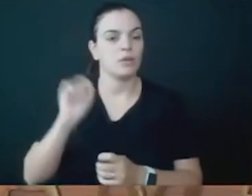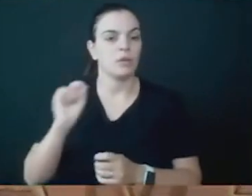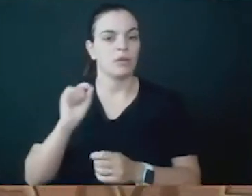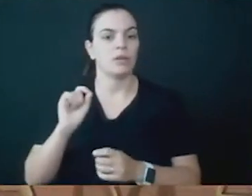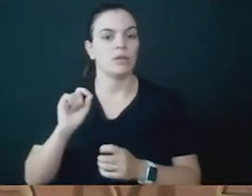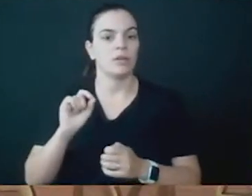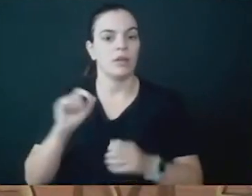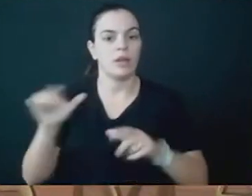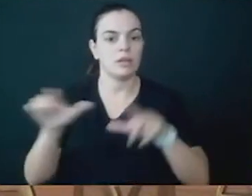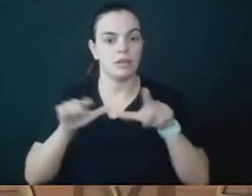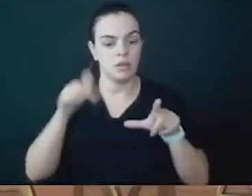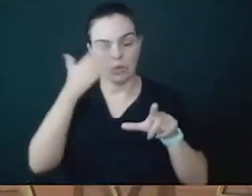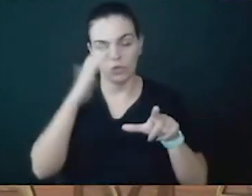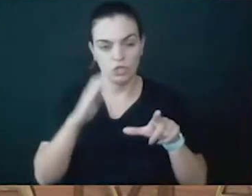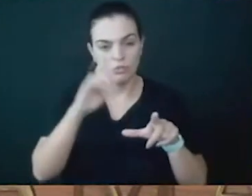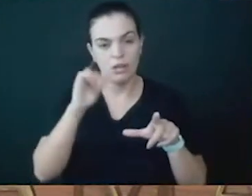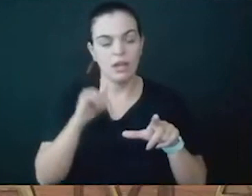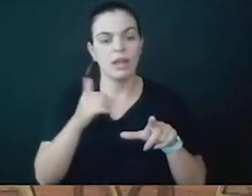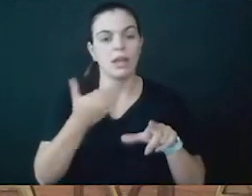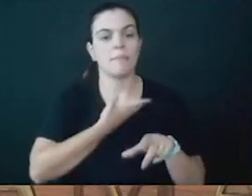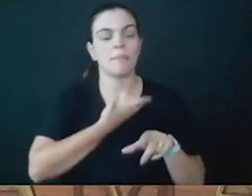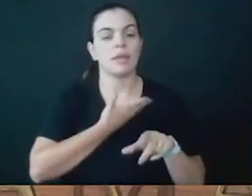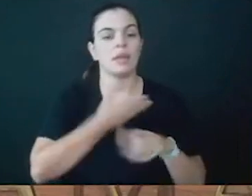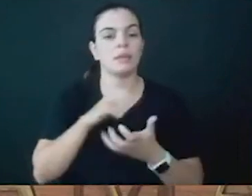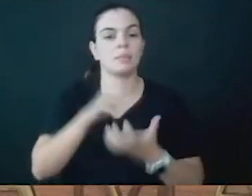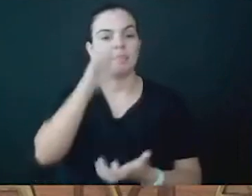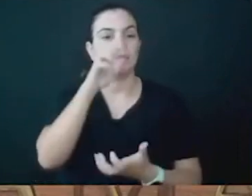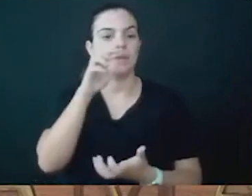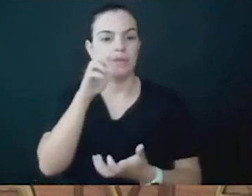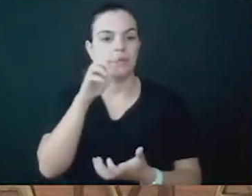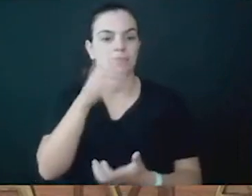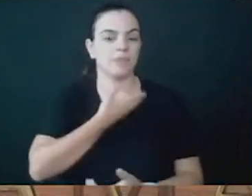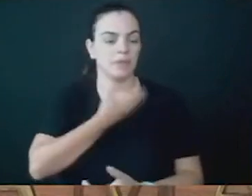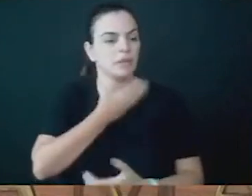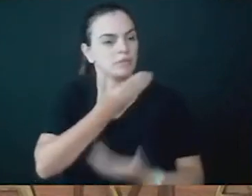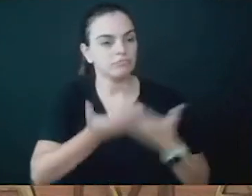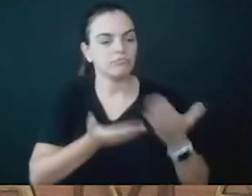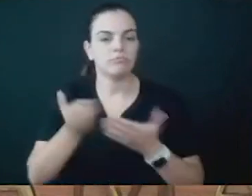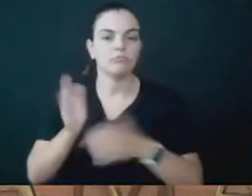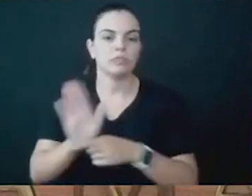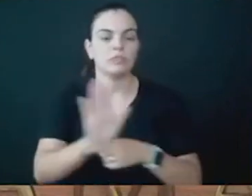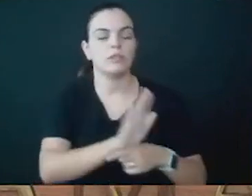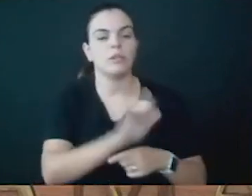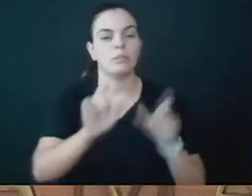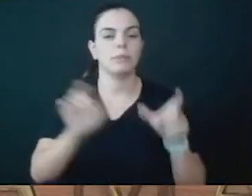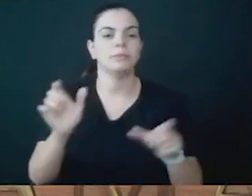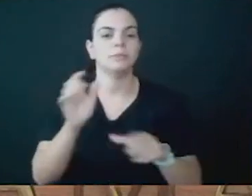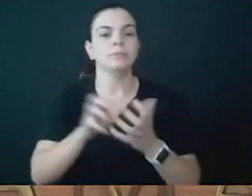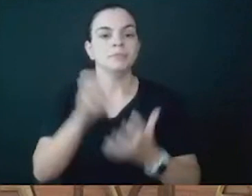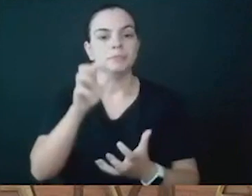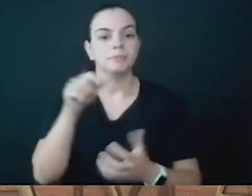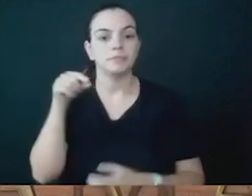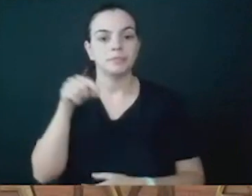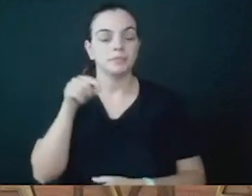idoso. Então, quem entrega este programa, esse serviço, é a Universidade Federal do Paraná. Ele não está